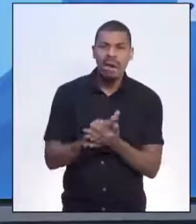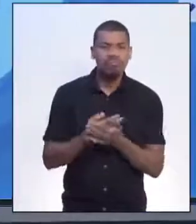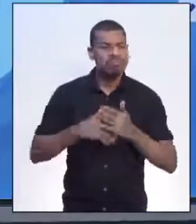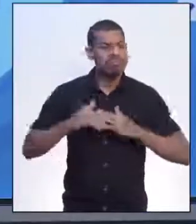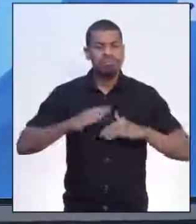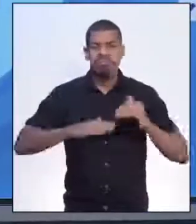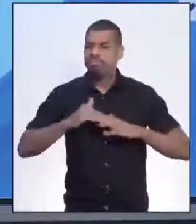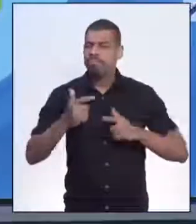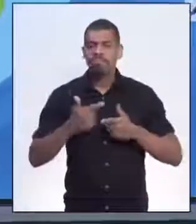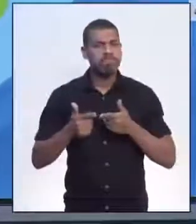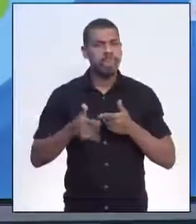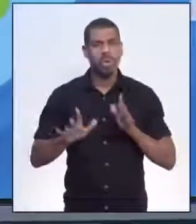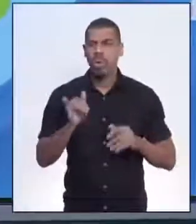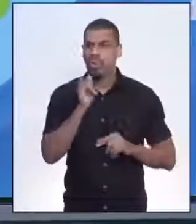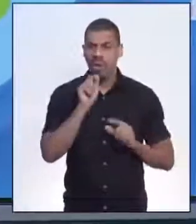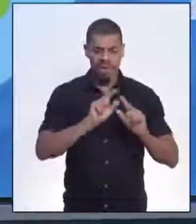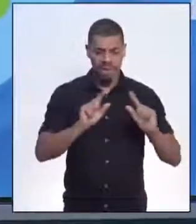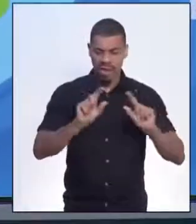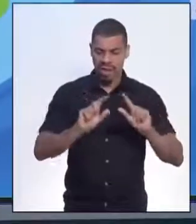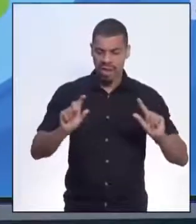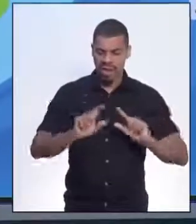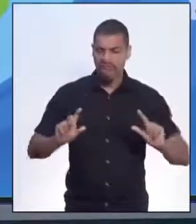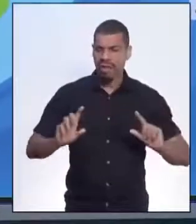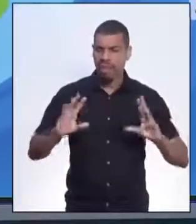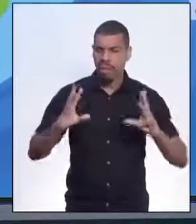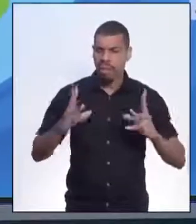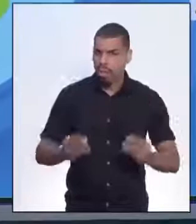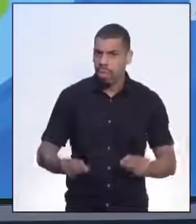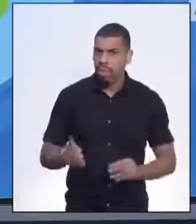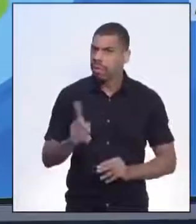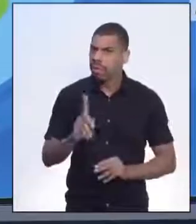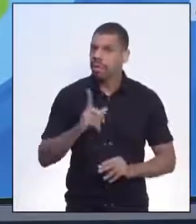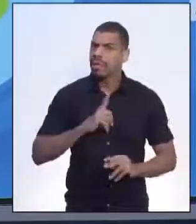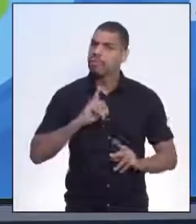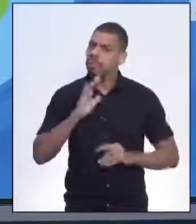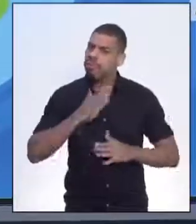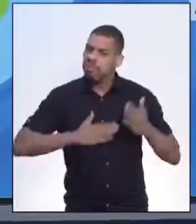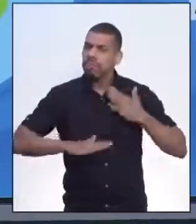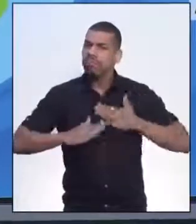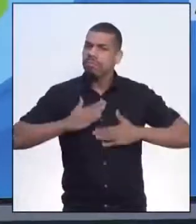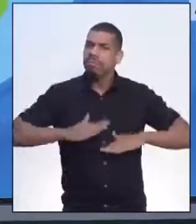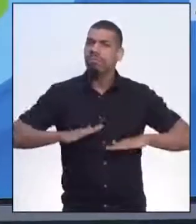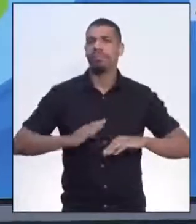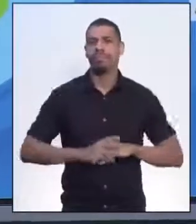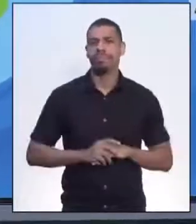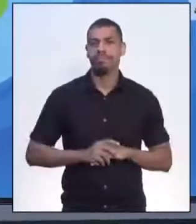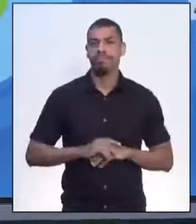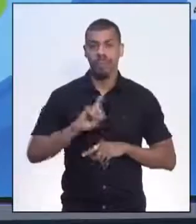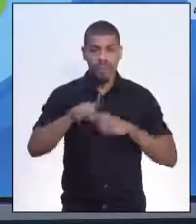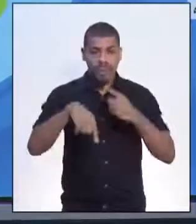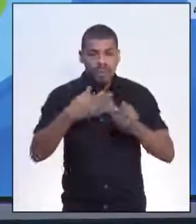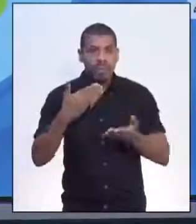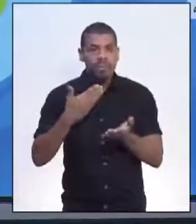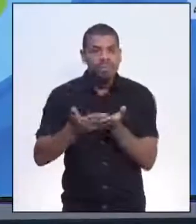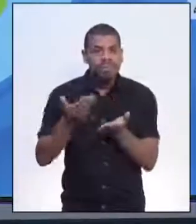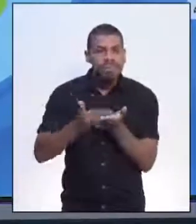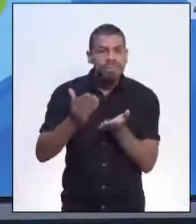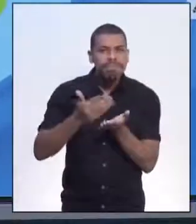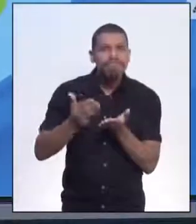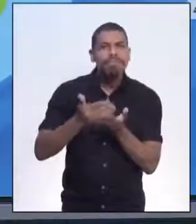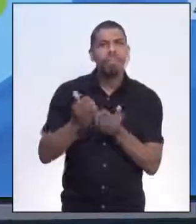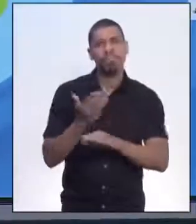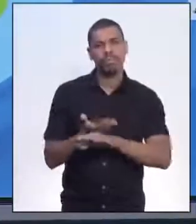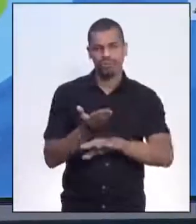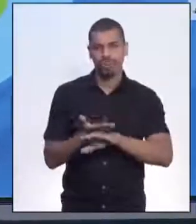precisa colocar muitas frases ligando uma na outra, você pode usar um pouco menos, né? Depois, com o tempo, você vai melhorando